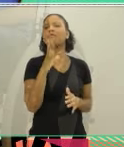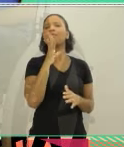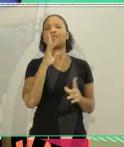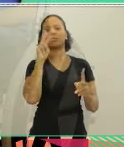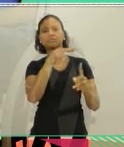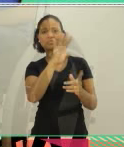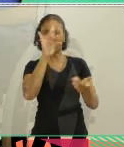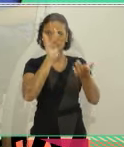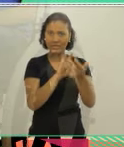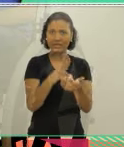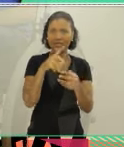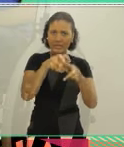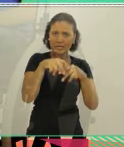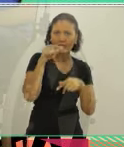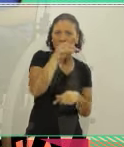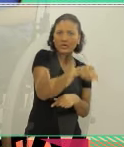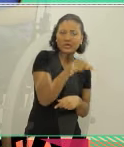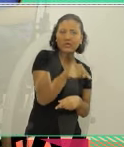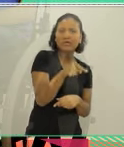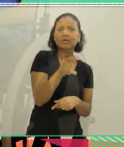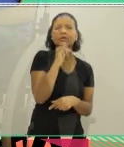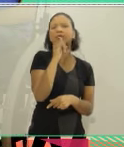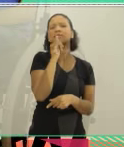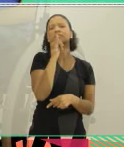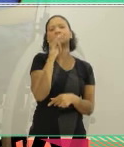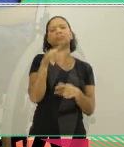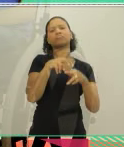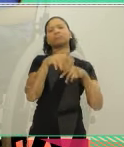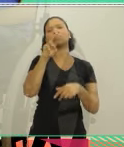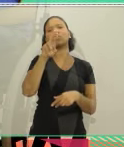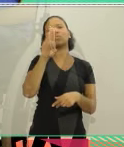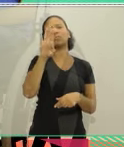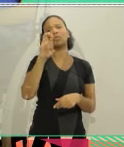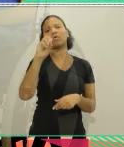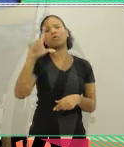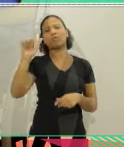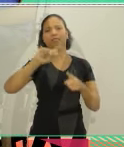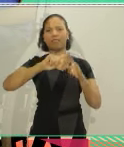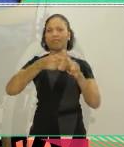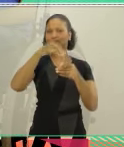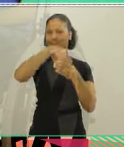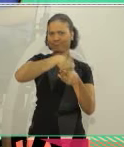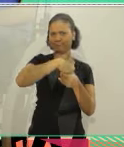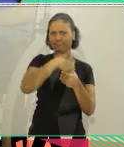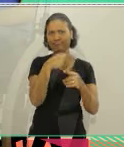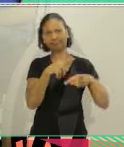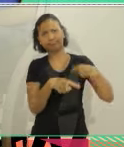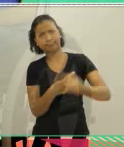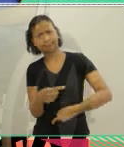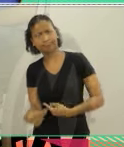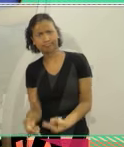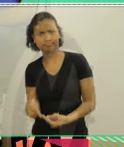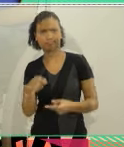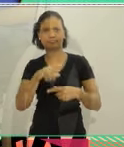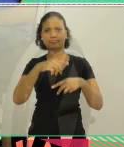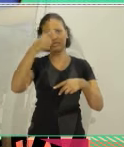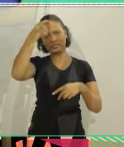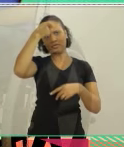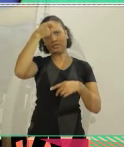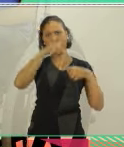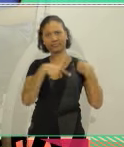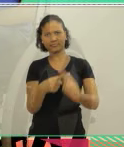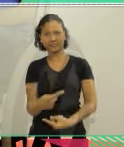exemplo, com rubéola na gravidez, com algumas alterações genéticas, com alterações do cerebelo, que é uma parte de trás